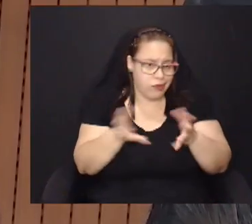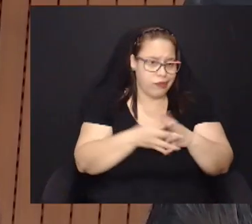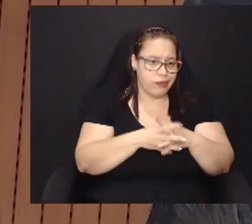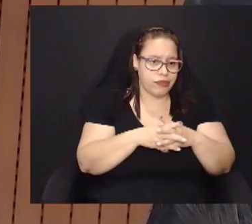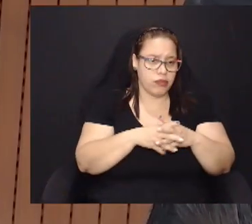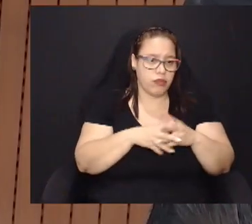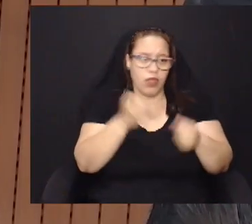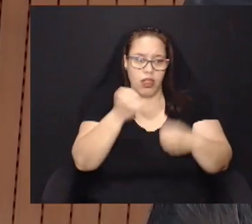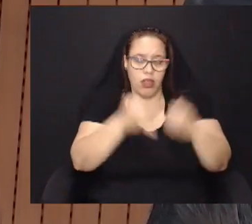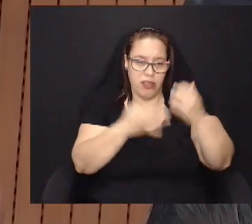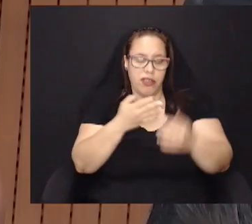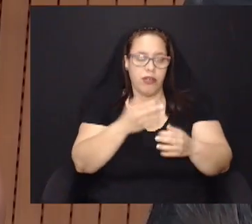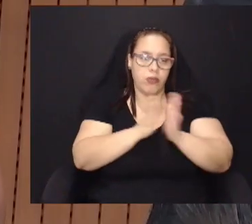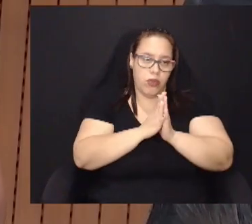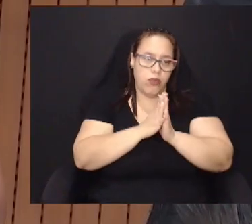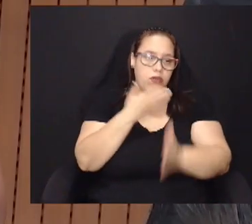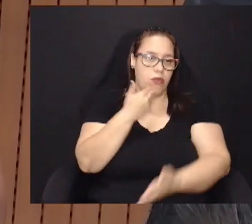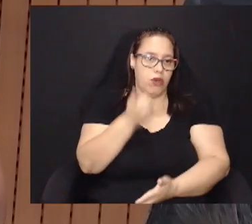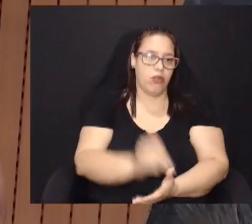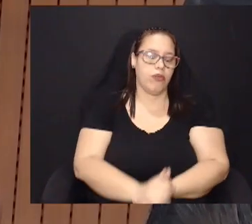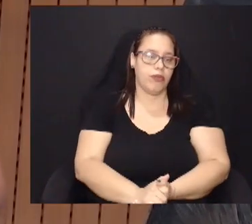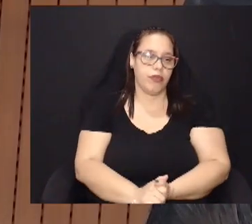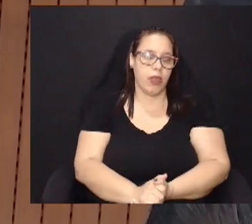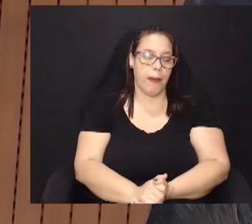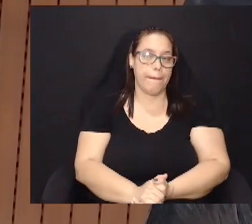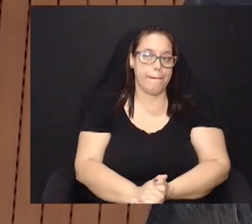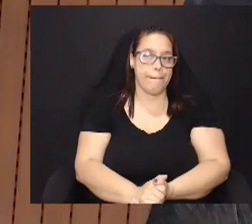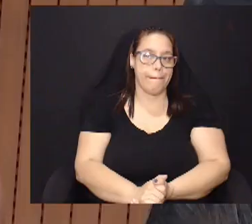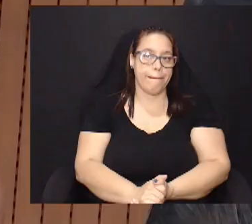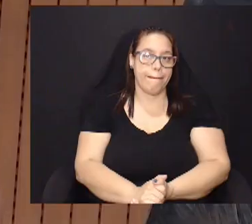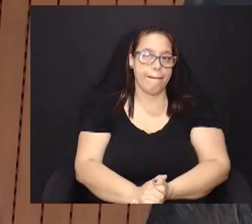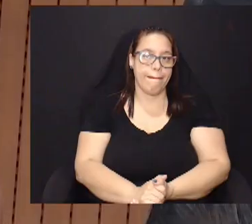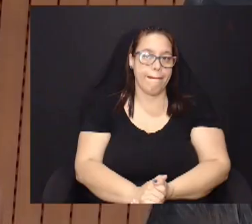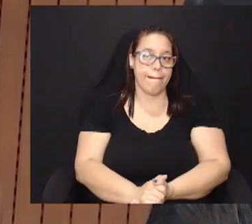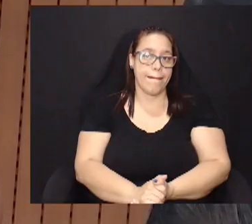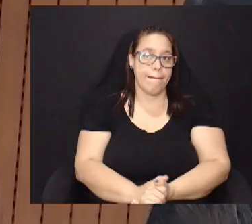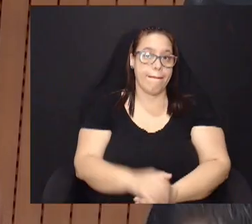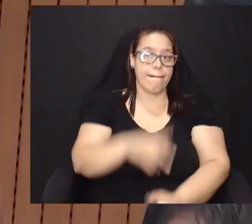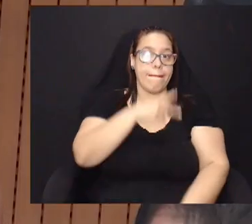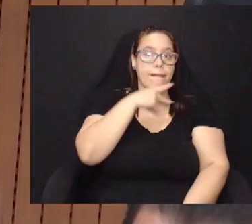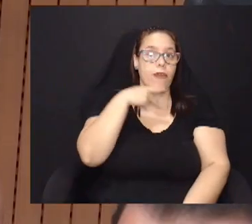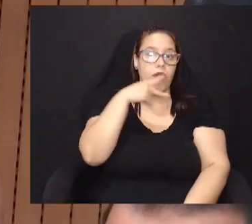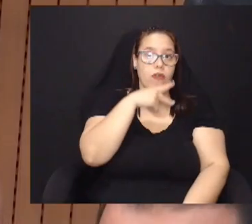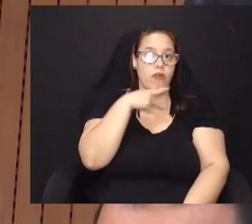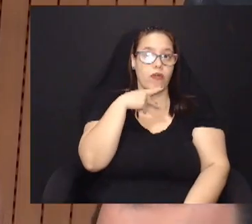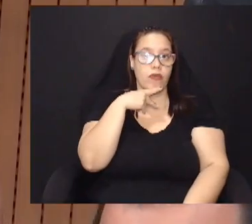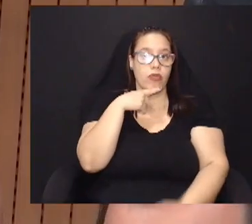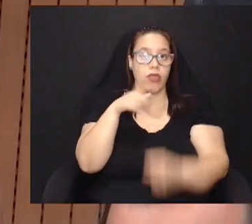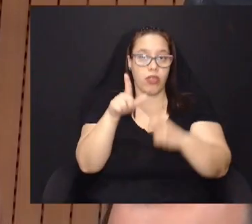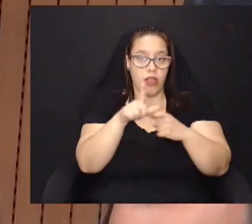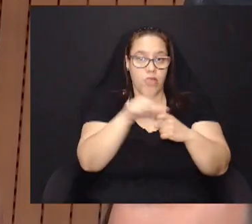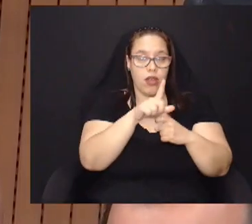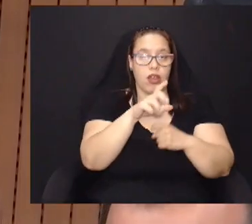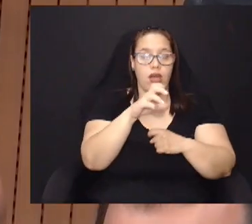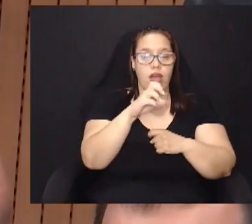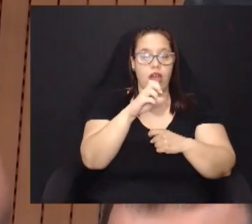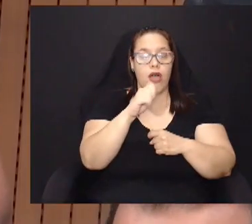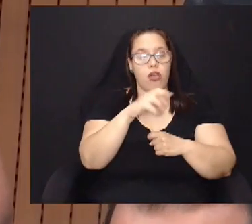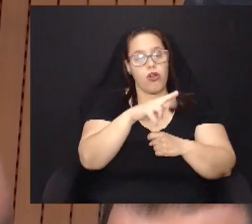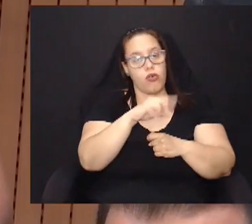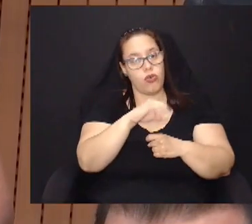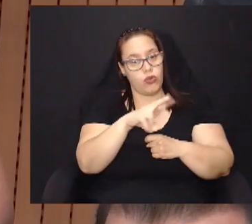um esclarecimento melhor. E sobre o que o Permiro Monteiro falou sobre os laudos acústicos, né? Porque o